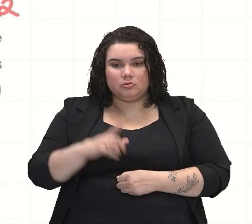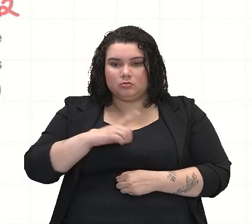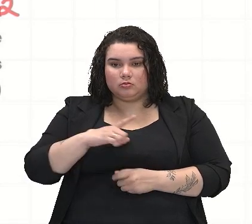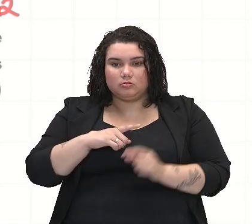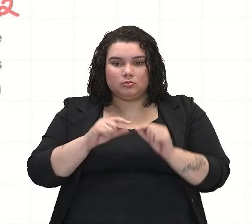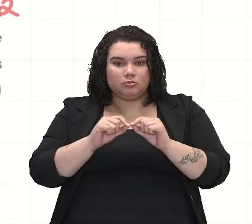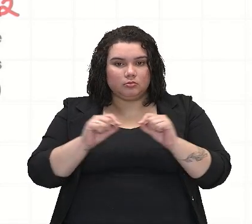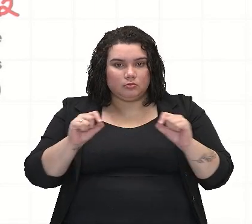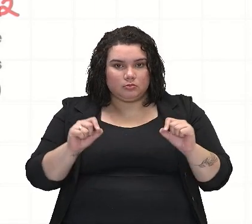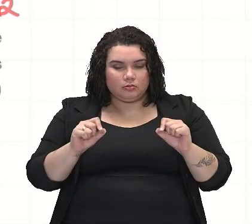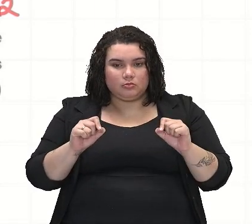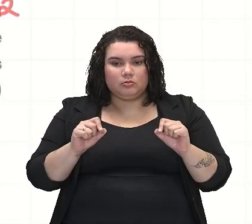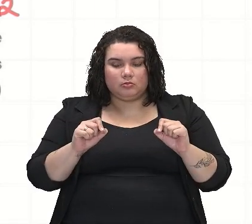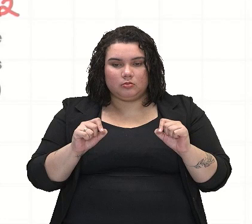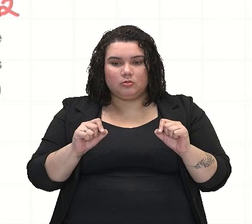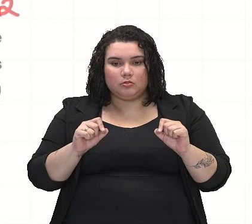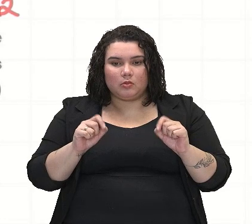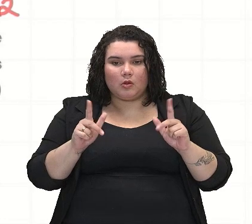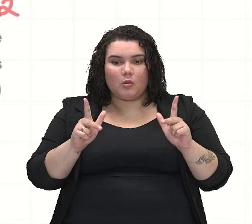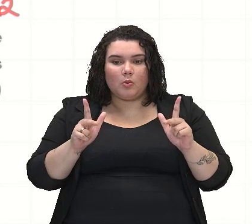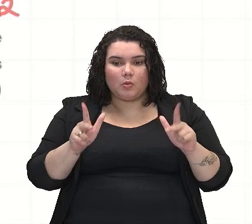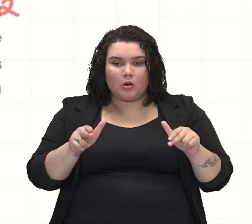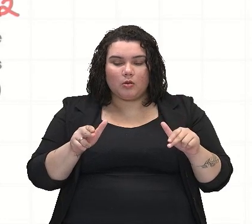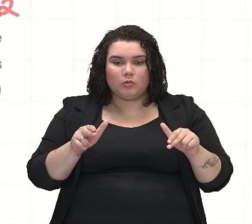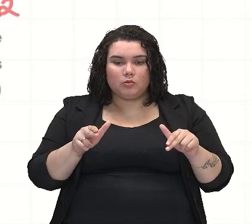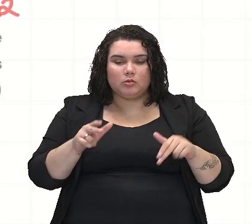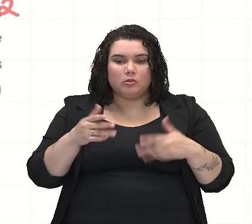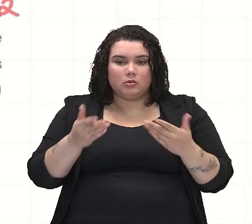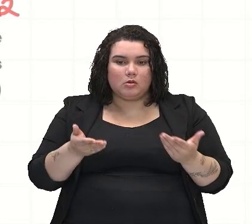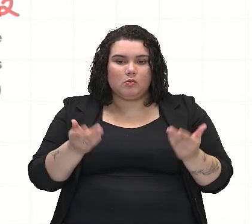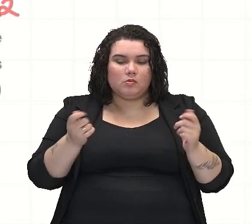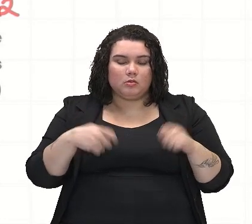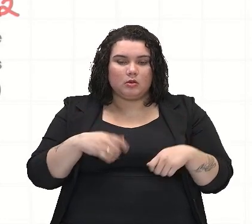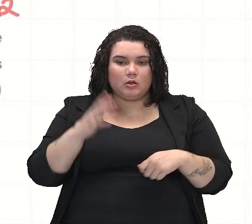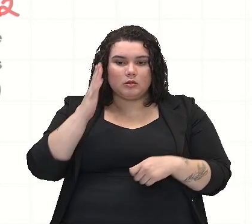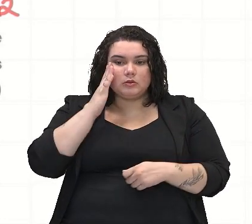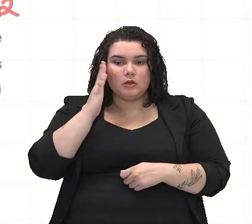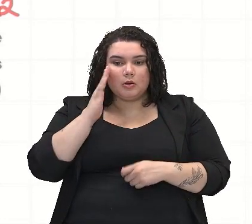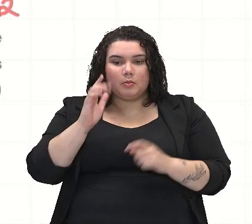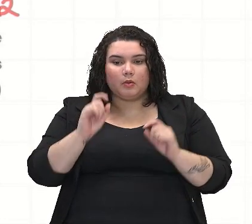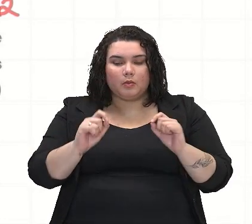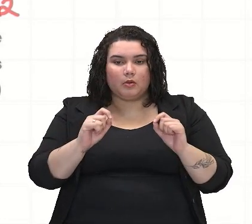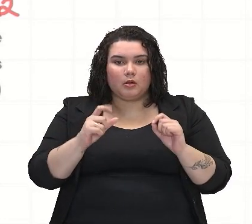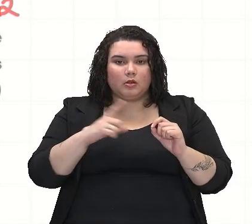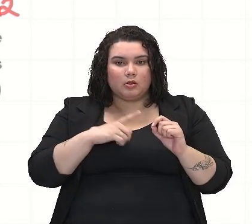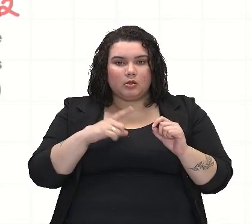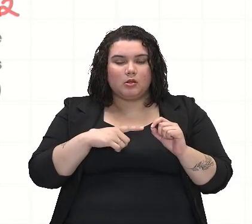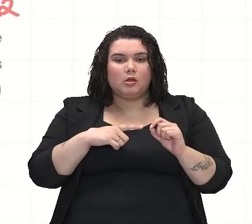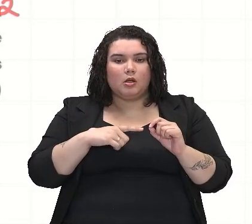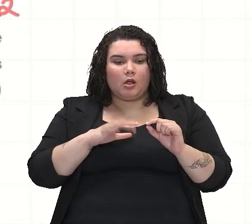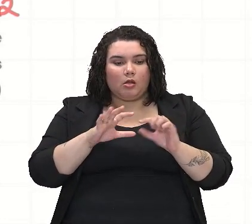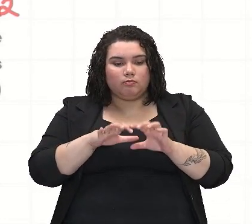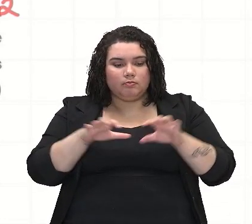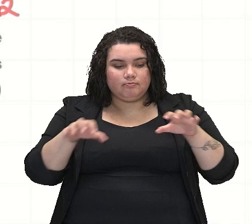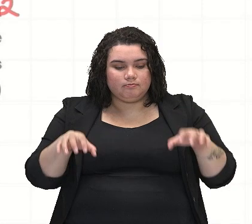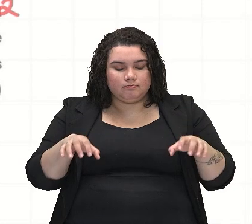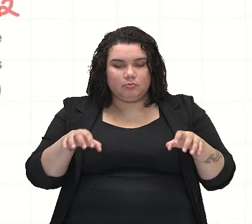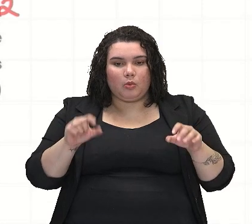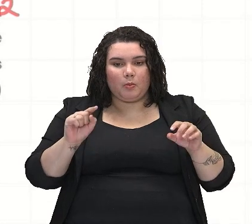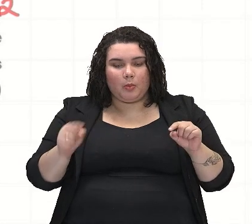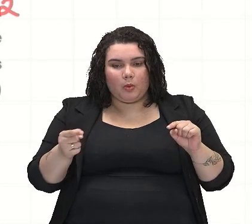são iguais. Então, nós temos aqui a garantia que eles ficam equidistantes, esses dois pontos,